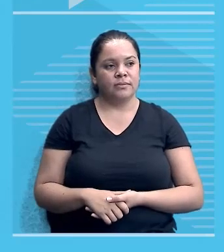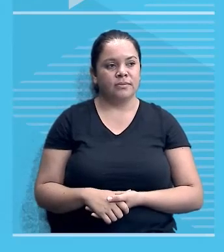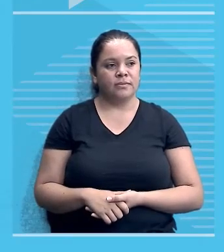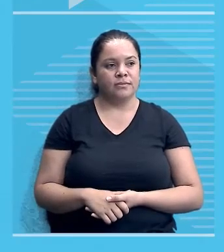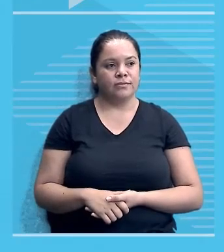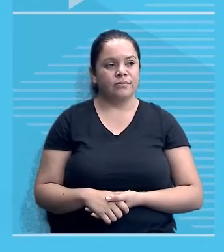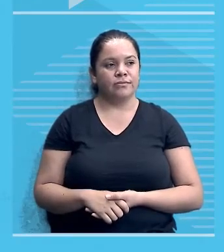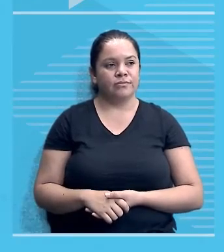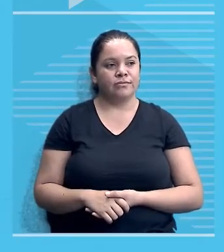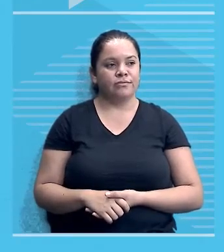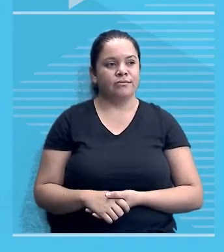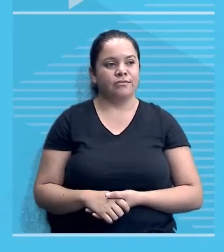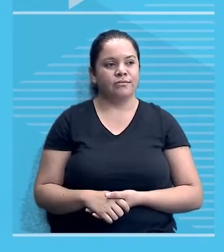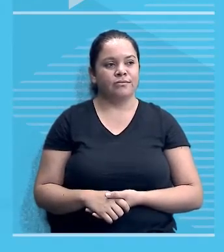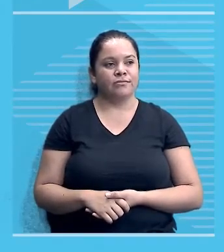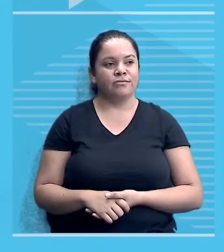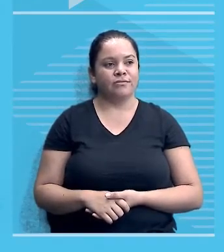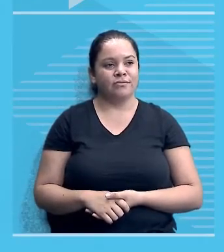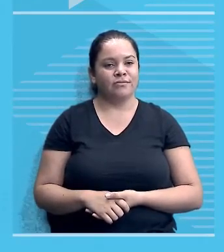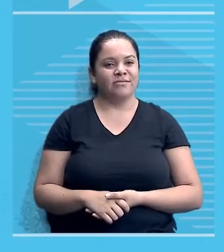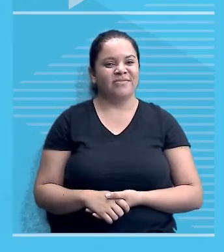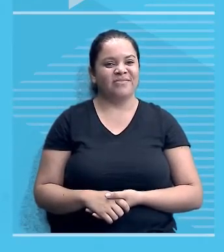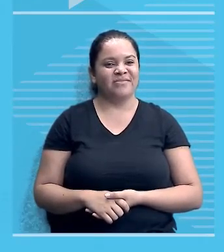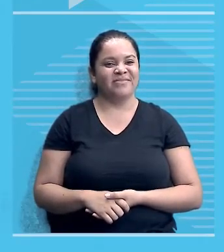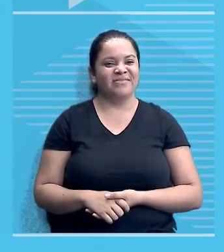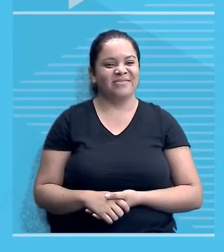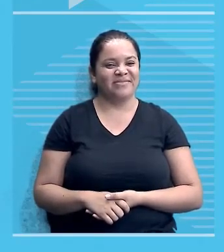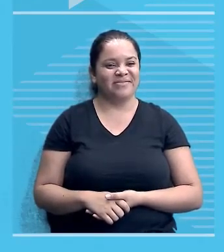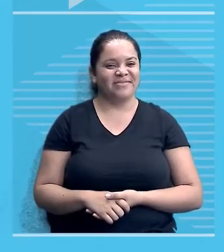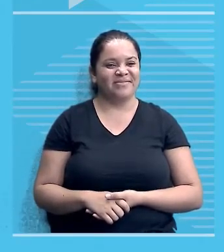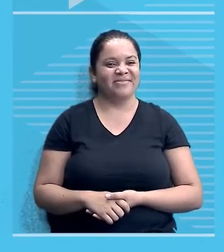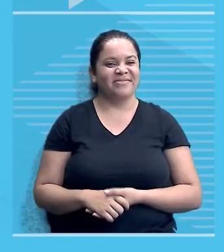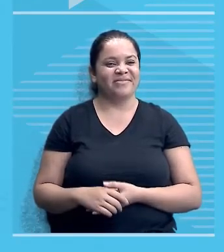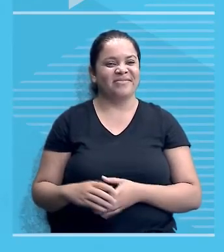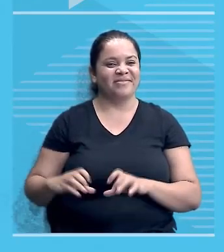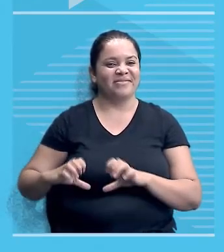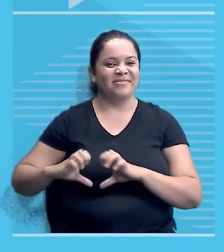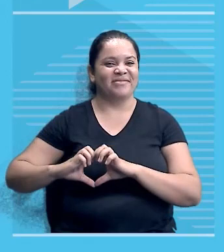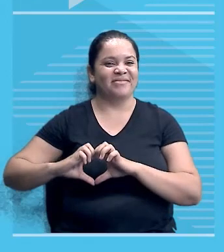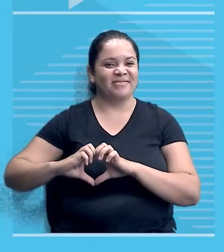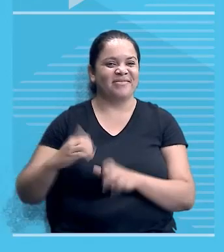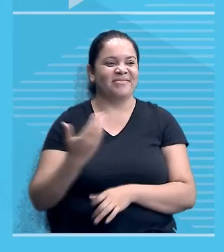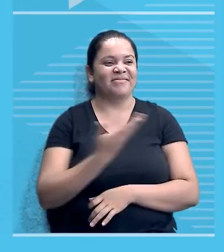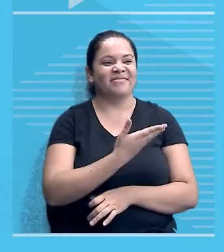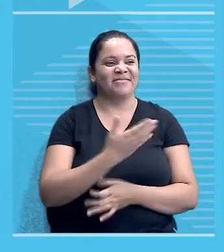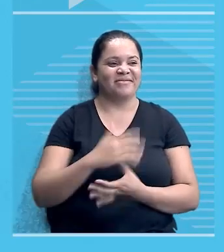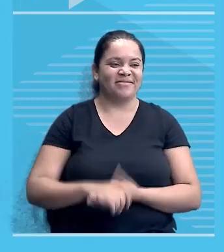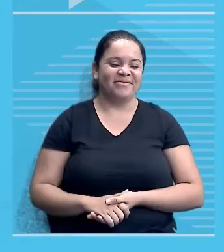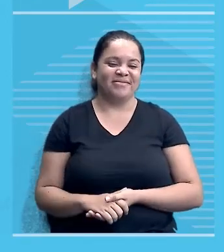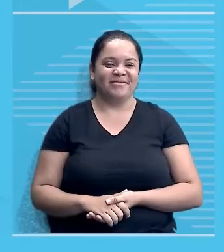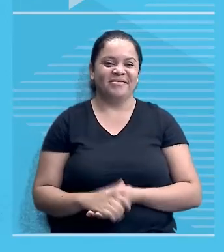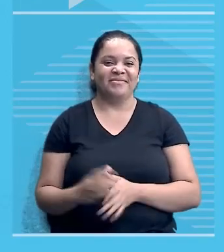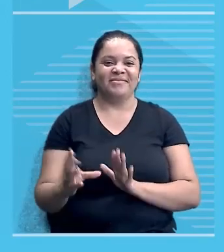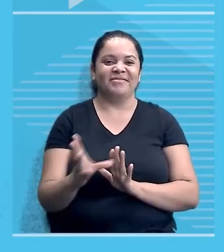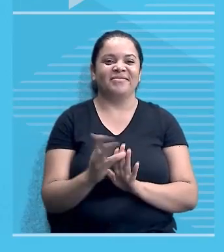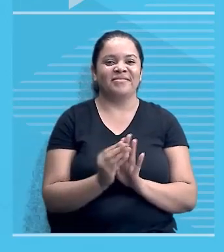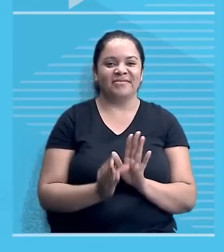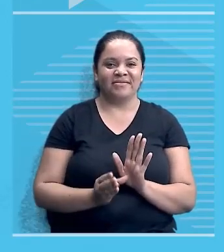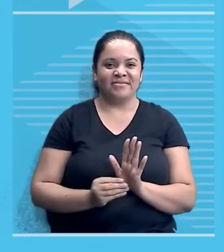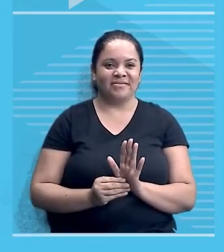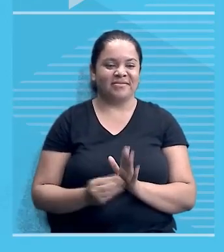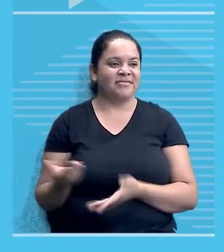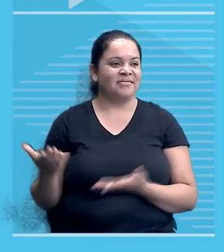geografia nos ajudando aí a compreender a relação sociedade natureza conteúdo de hoje